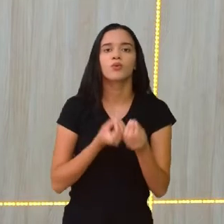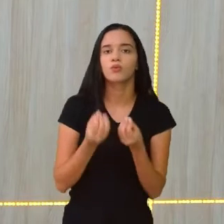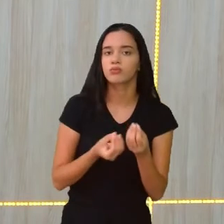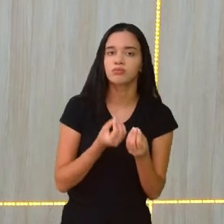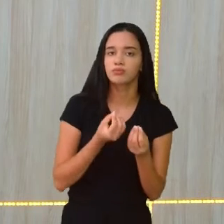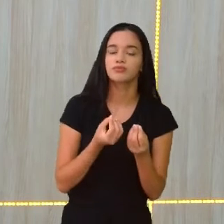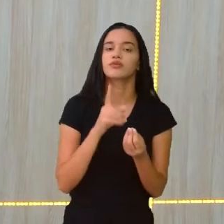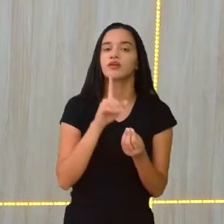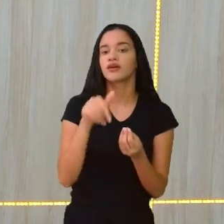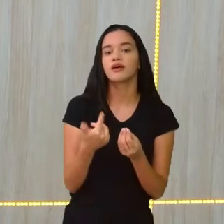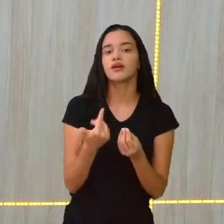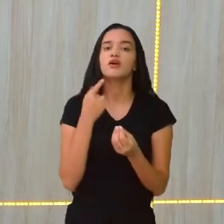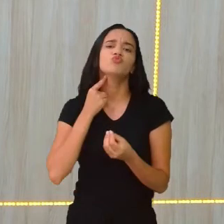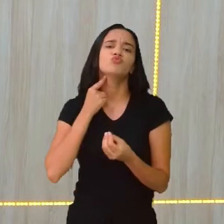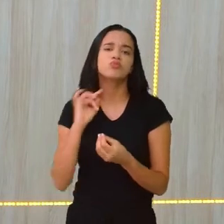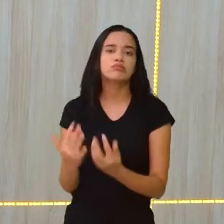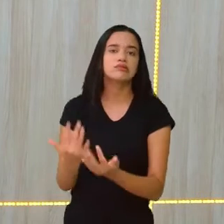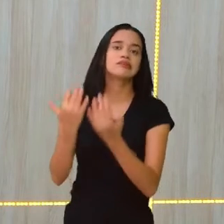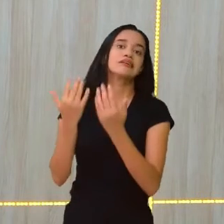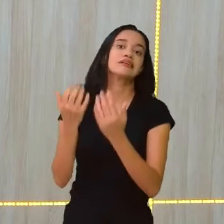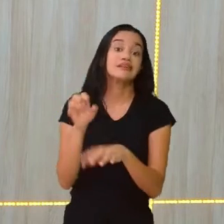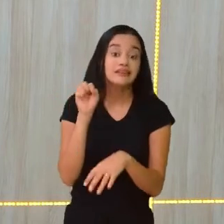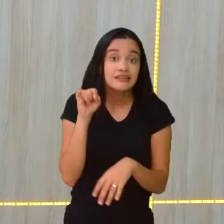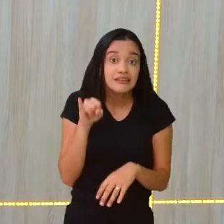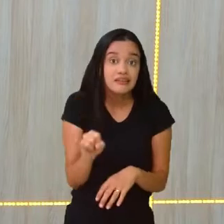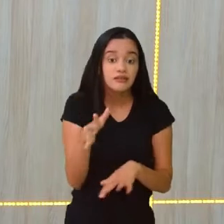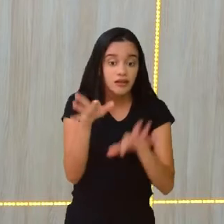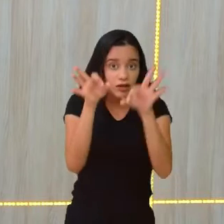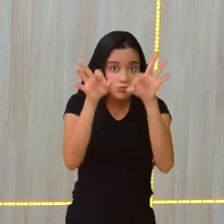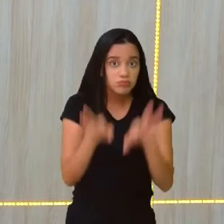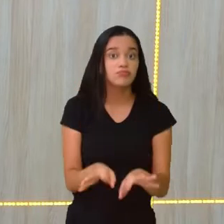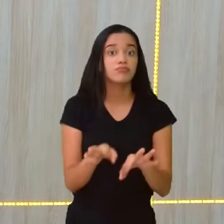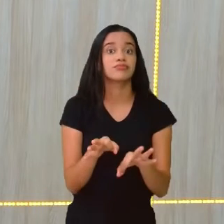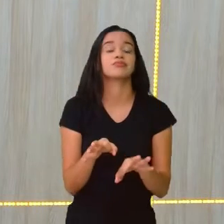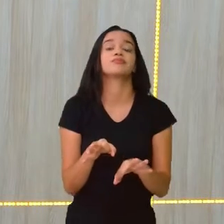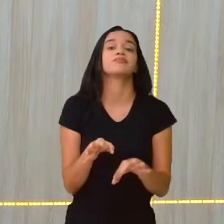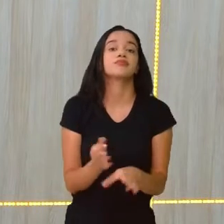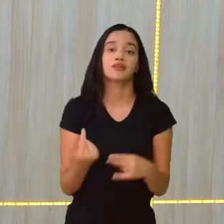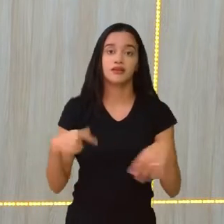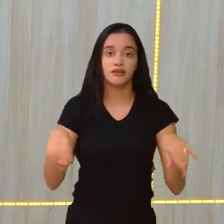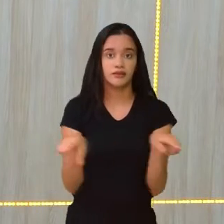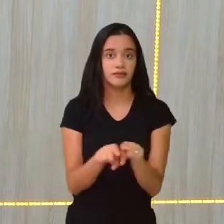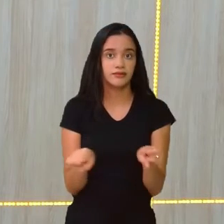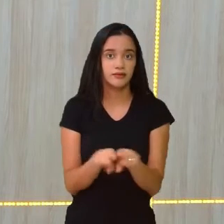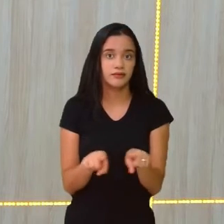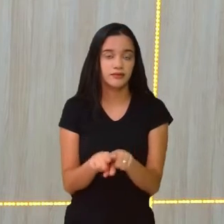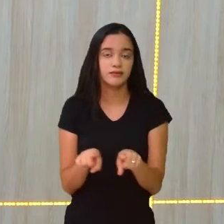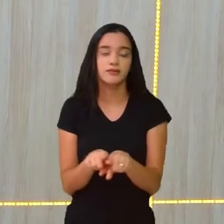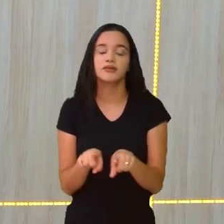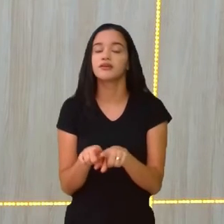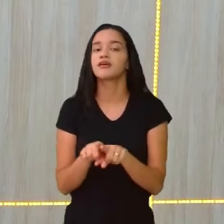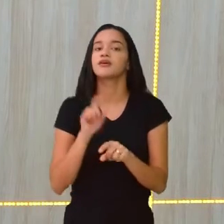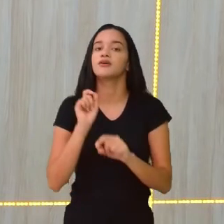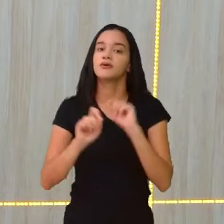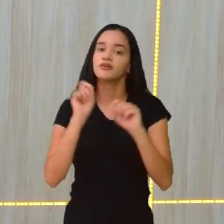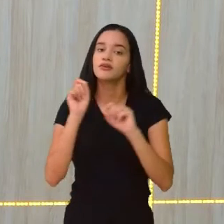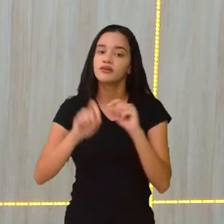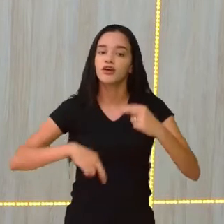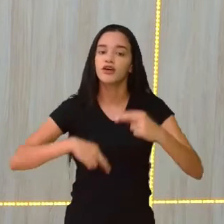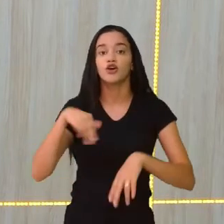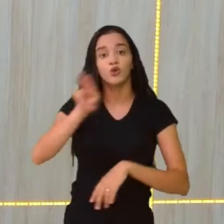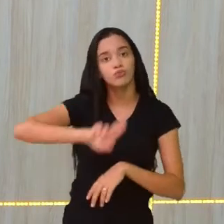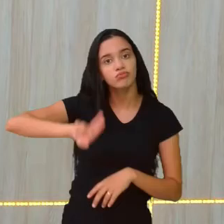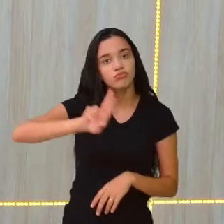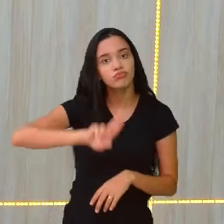colocando esse resíduo, se esse resíduo está sendo colocado no rio já tratado. E também eles estão